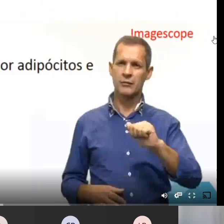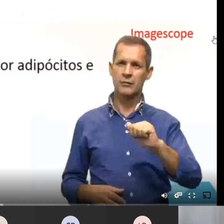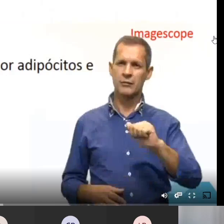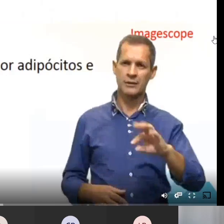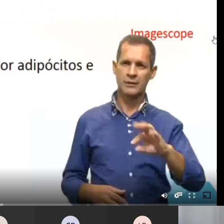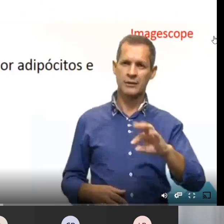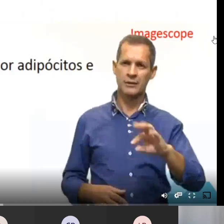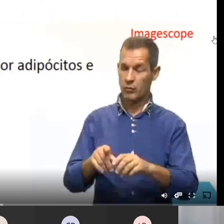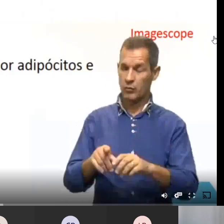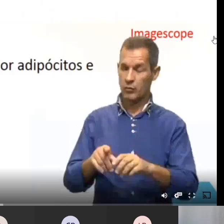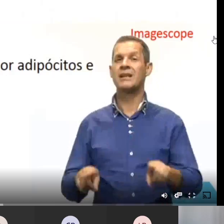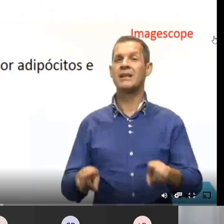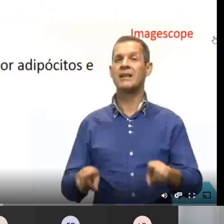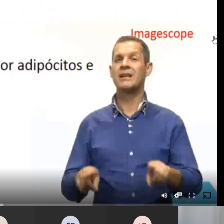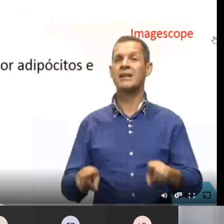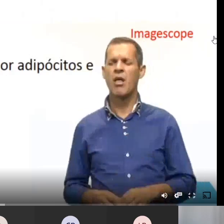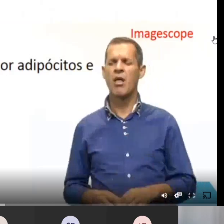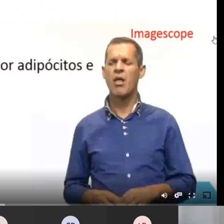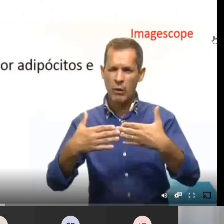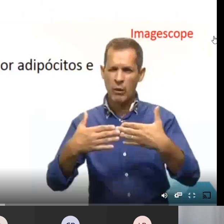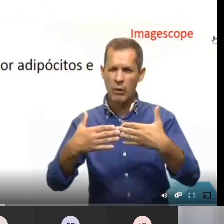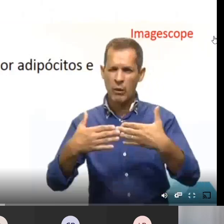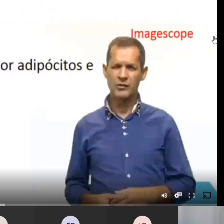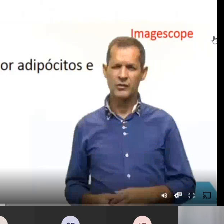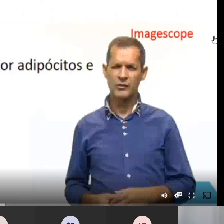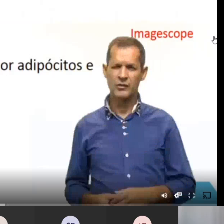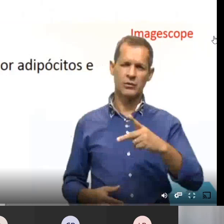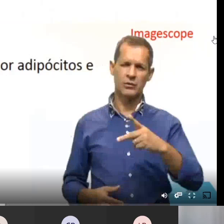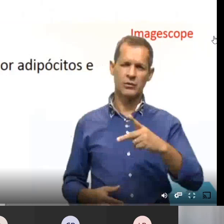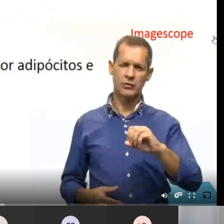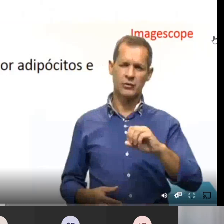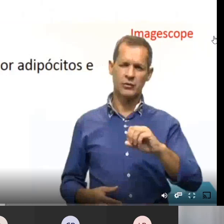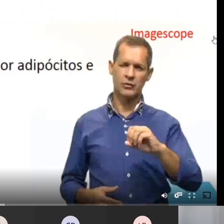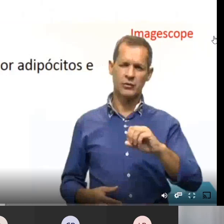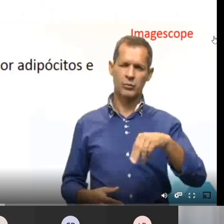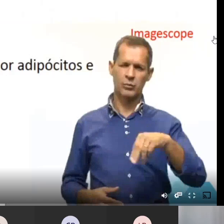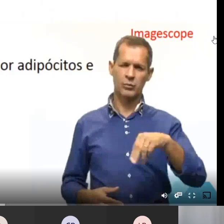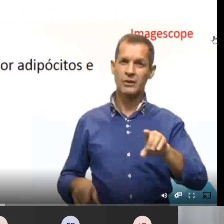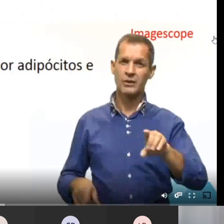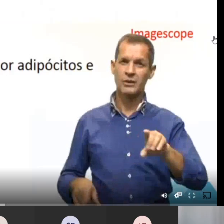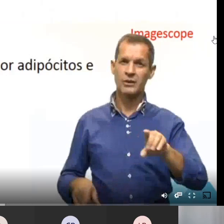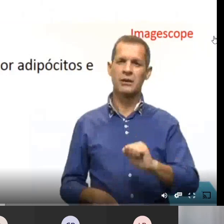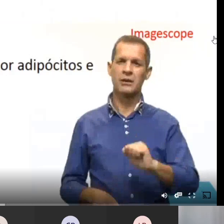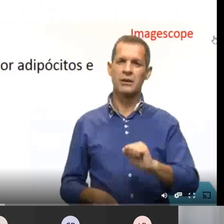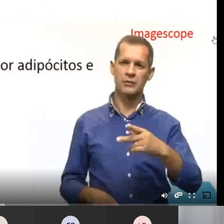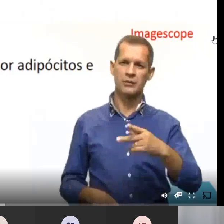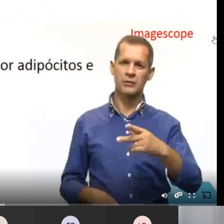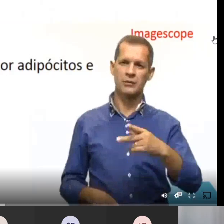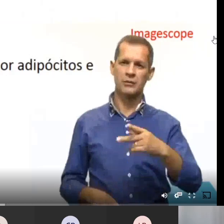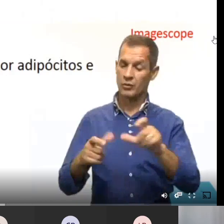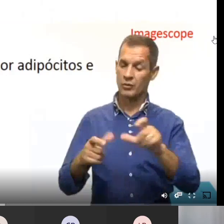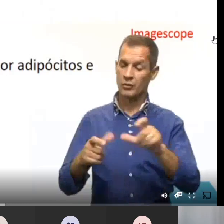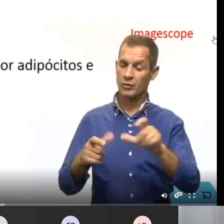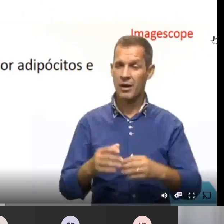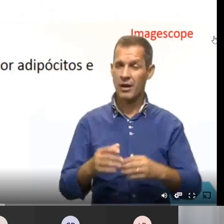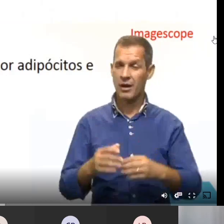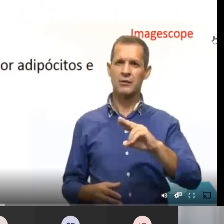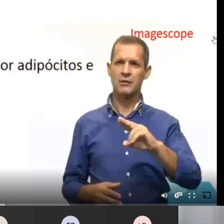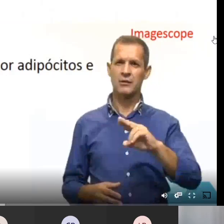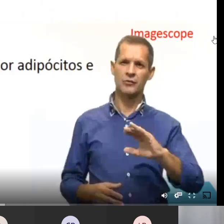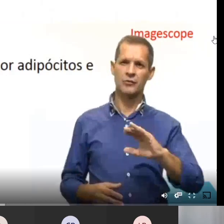e, como é um tecido esponjoso, os adipócitos da região mais